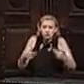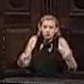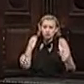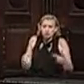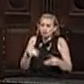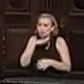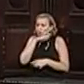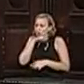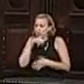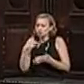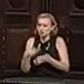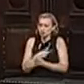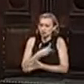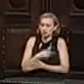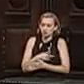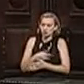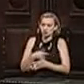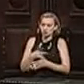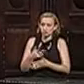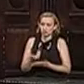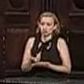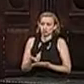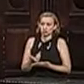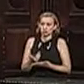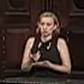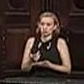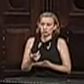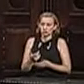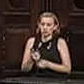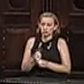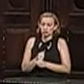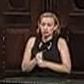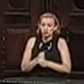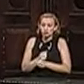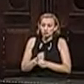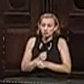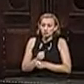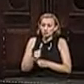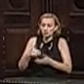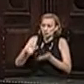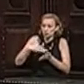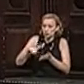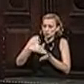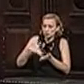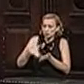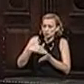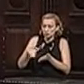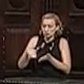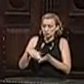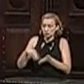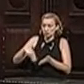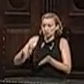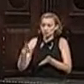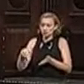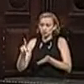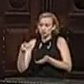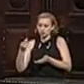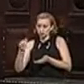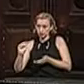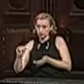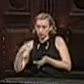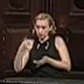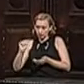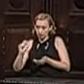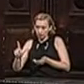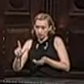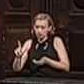estão acontecendo no âmbito da administração pública municipal. Um vereador da base do governo, que foi